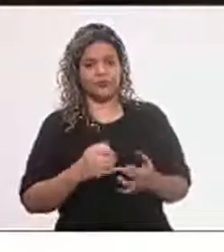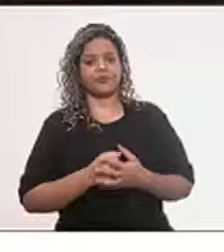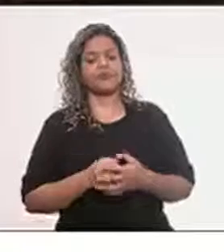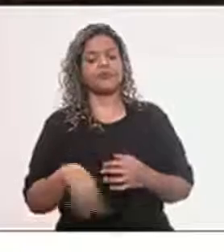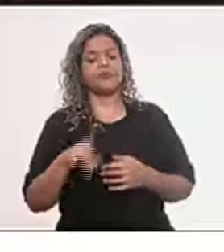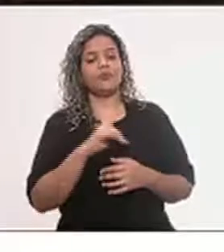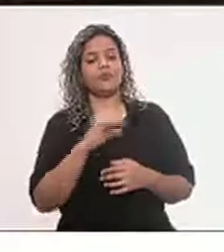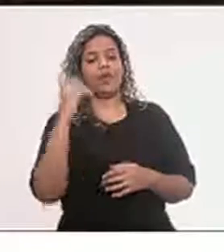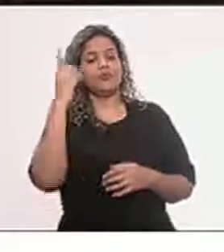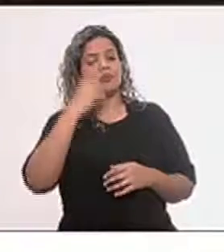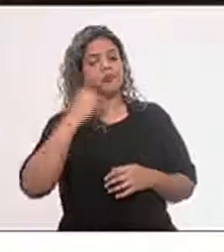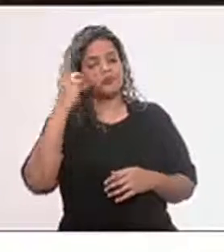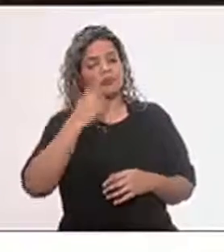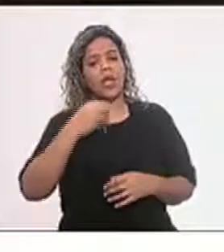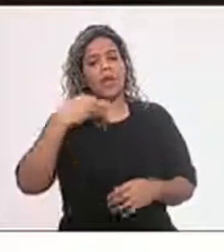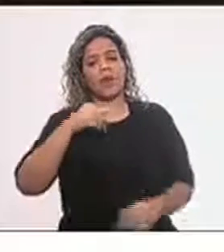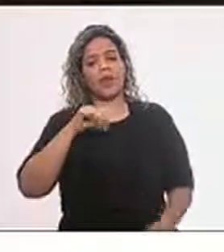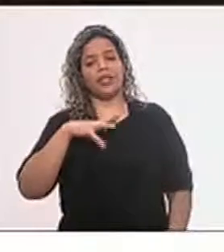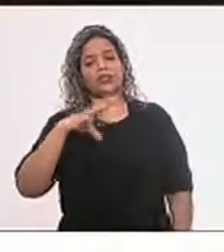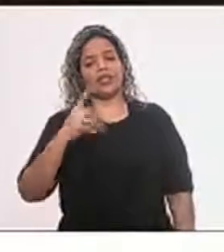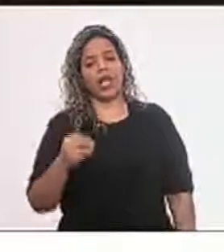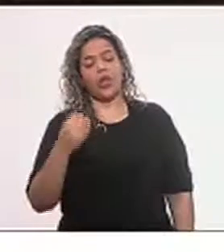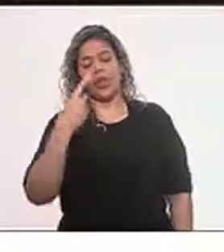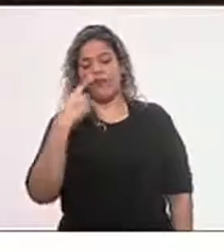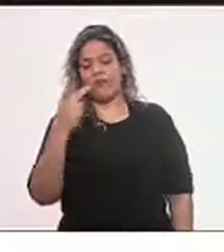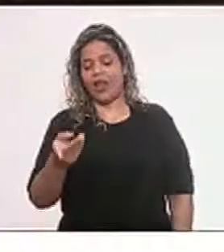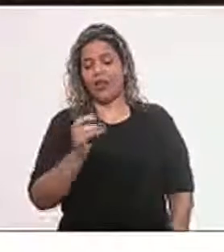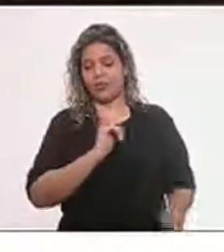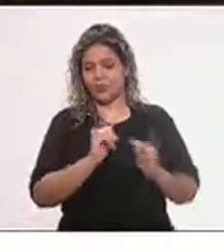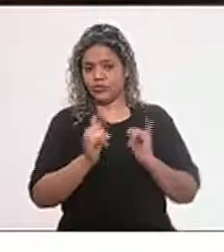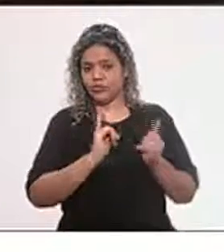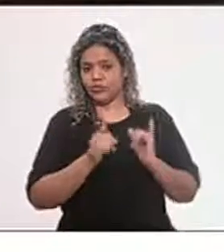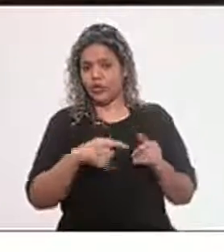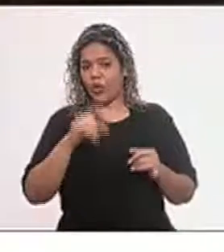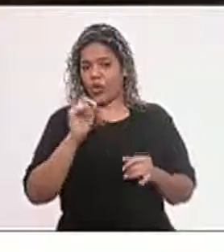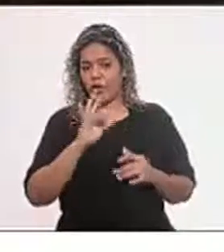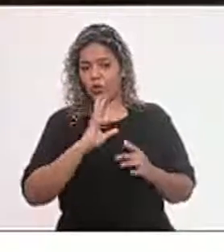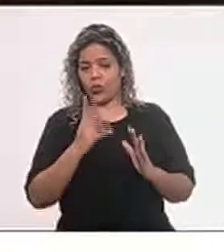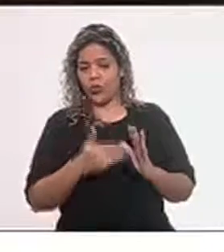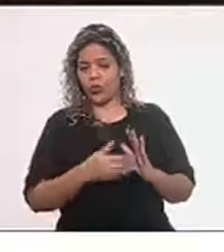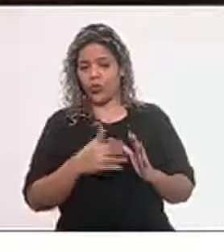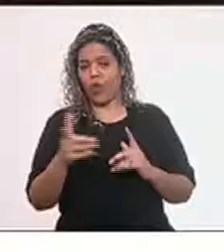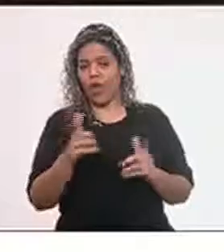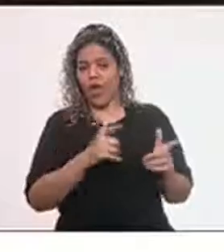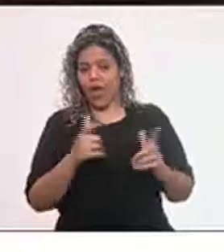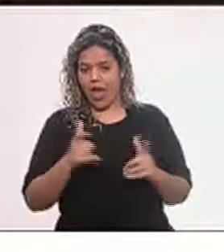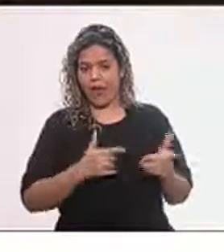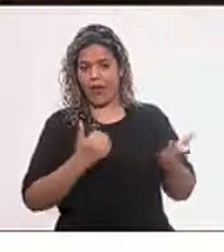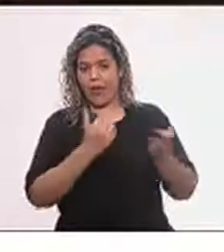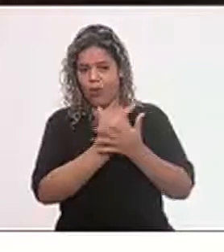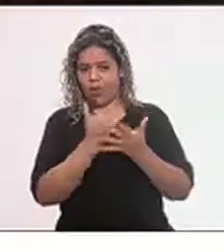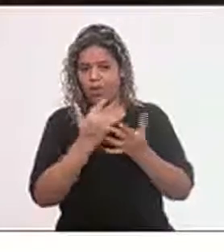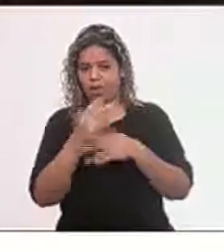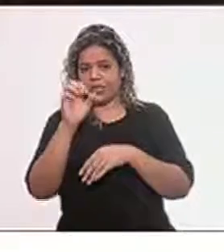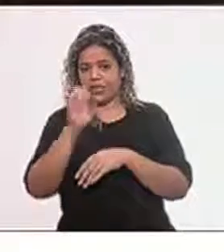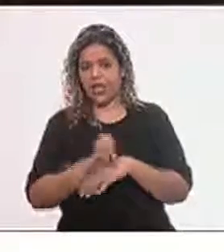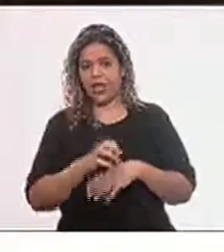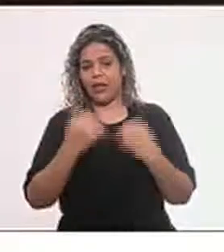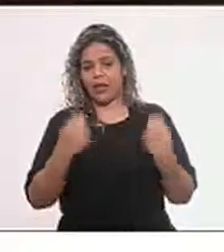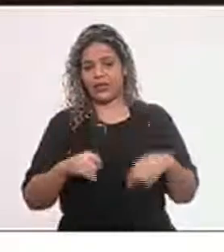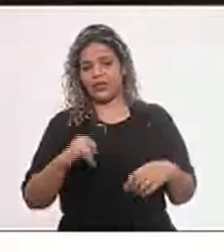Francisco, do deputado Marcelo Freixo, que diz que todas as armas compradas pelo estado têm que